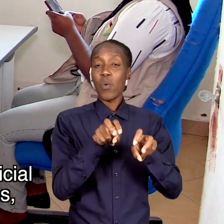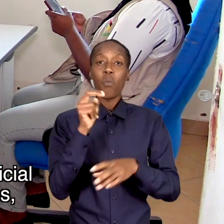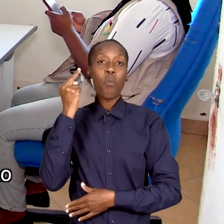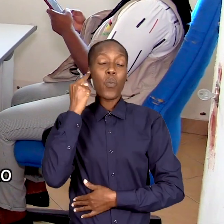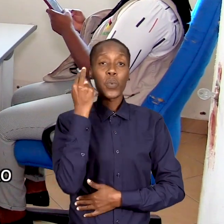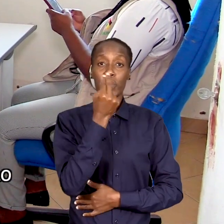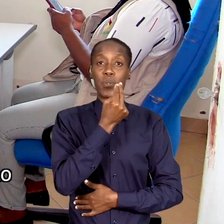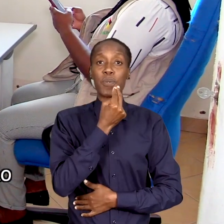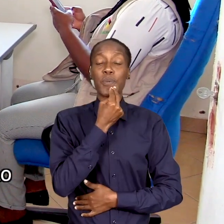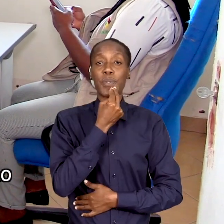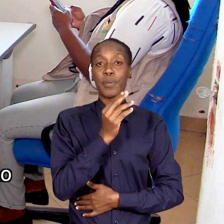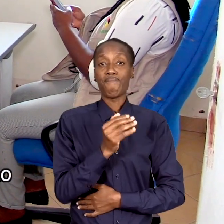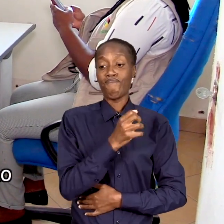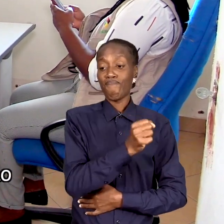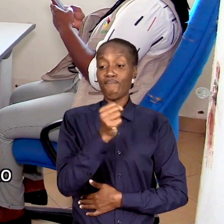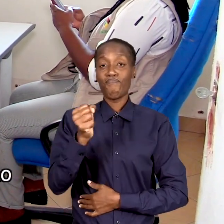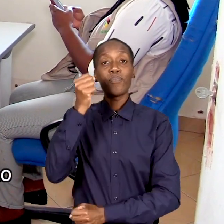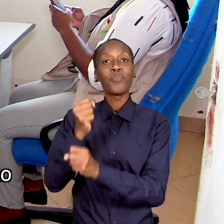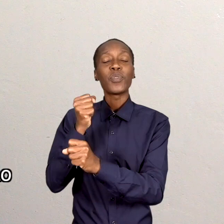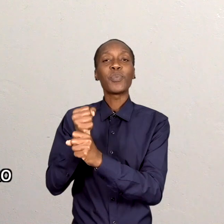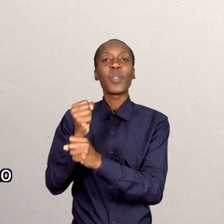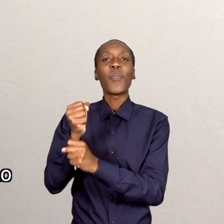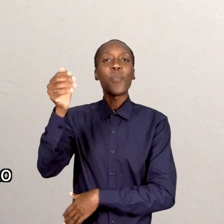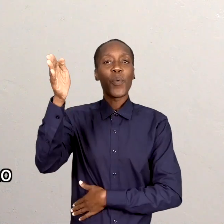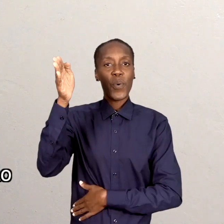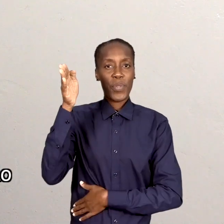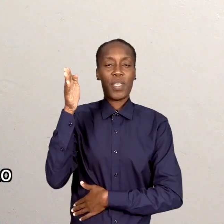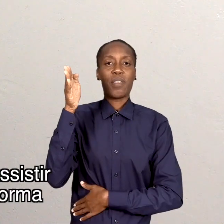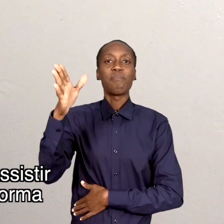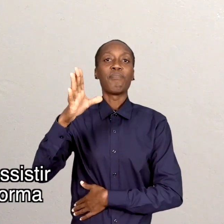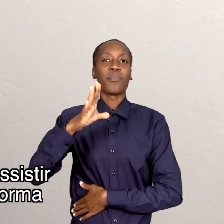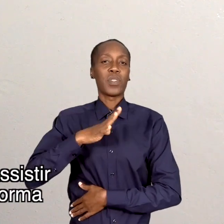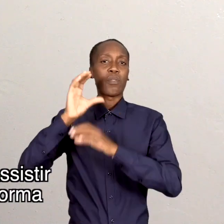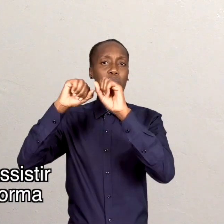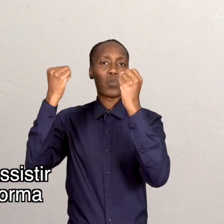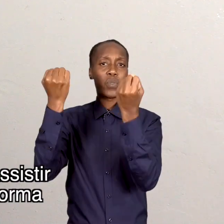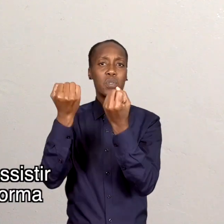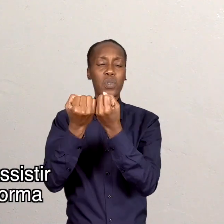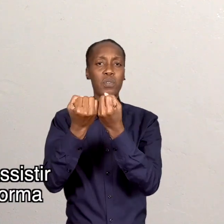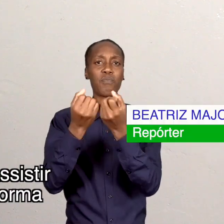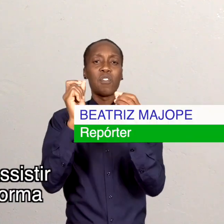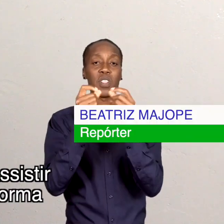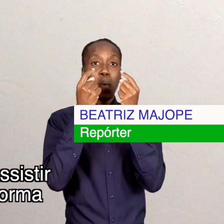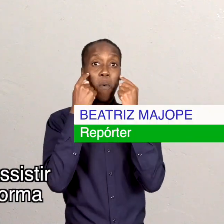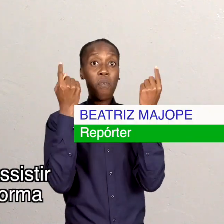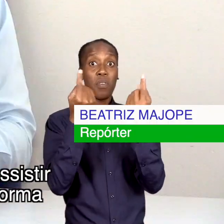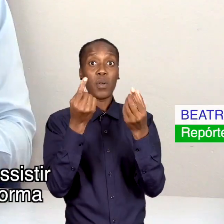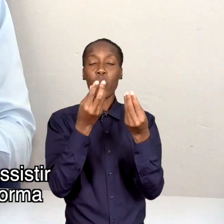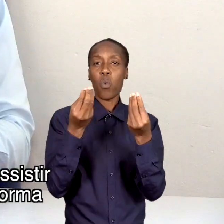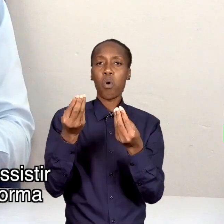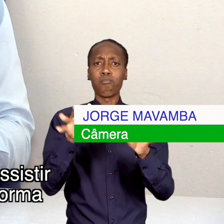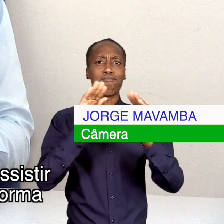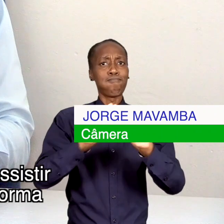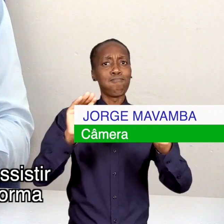surdas que estão a trabalhar num hotel. Veio aqui uma organização assistir a nossa aula, gostaram de que forma